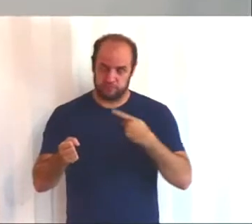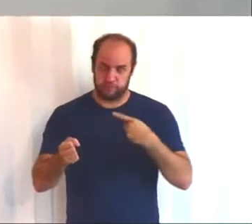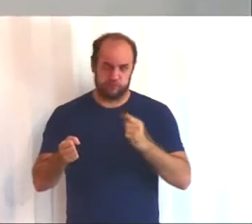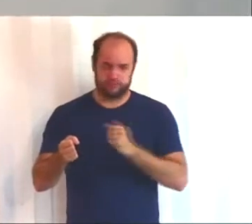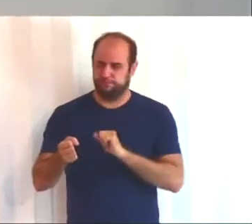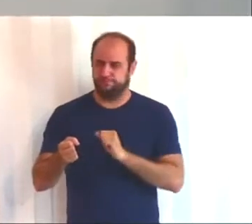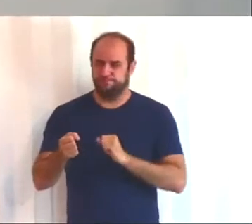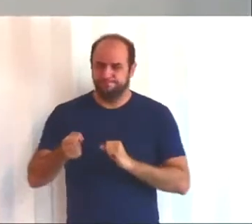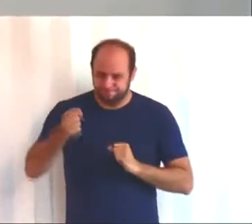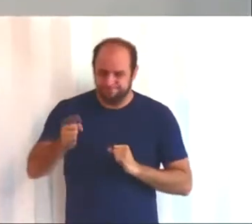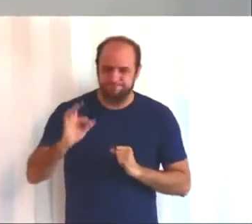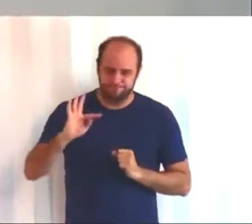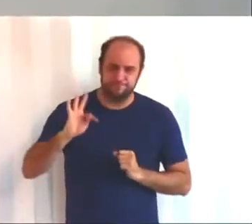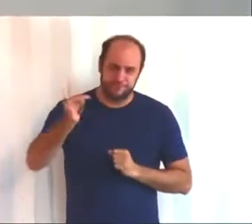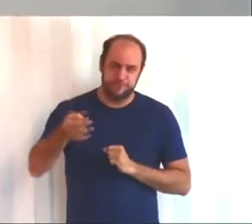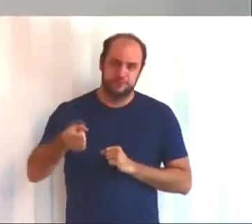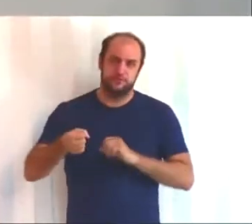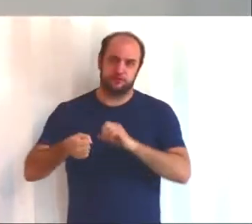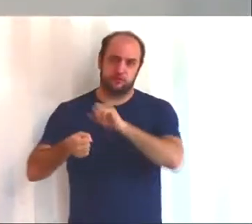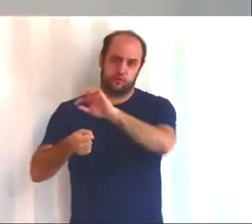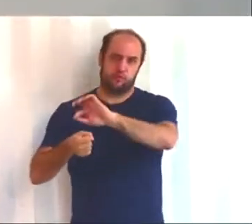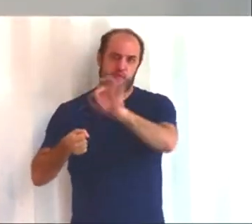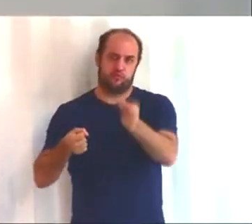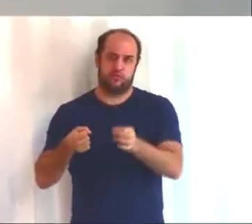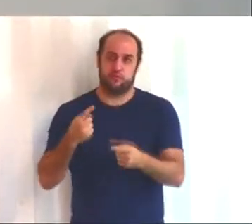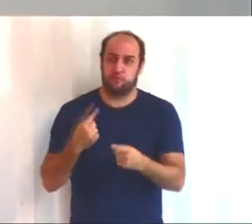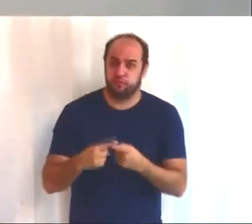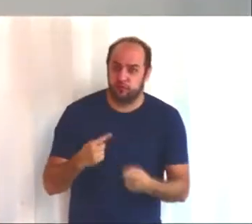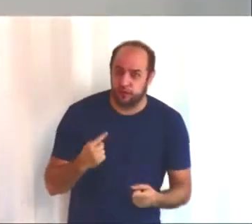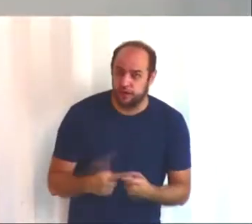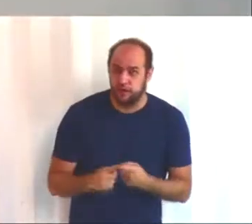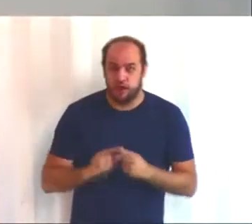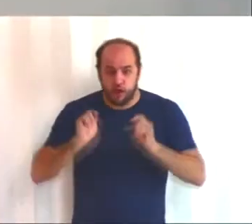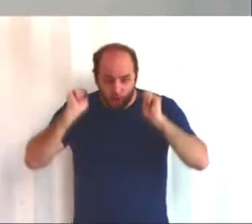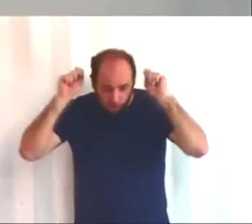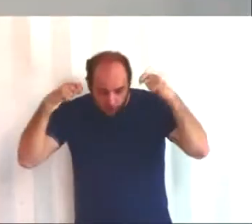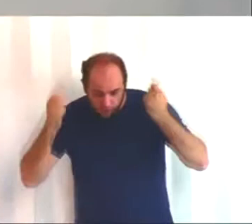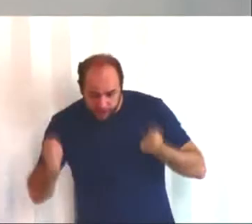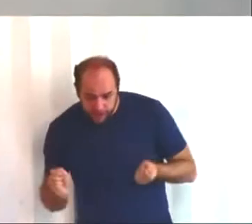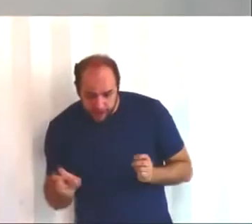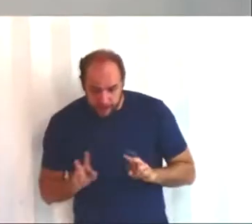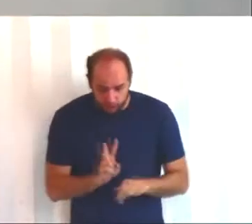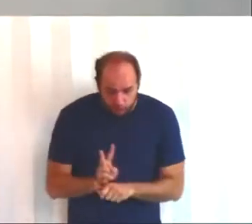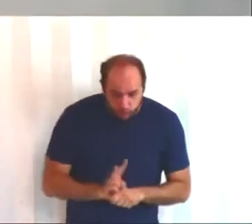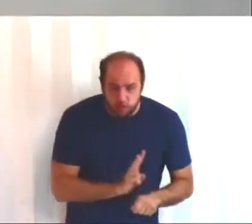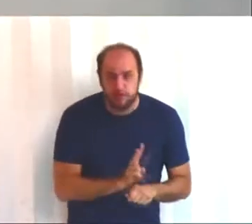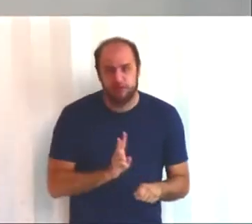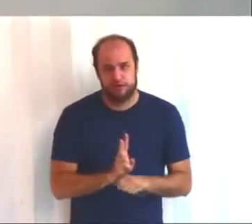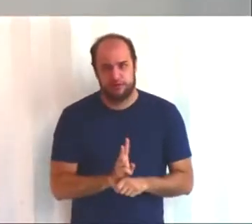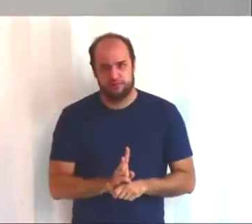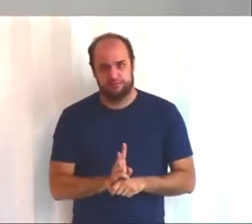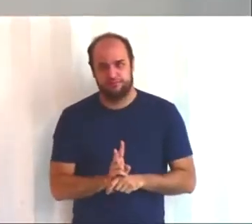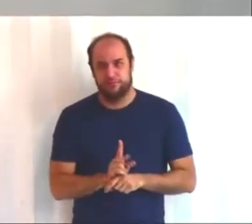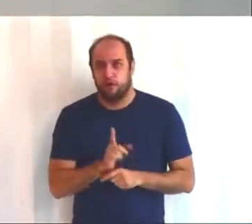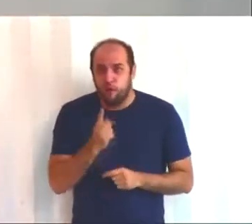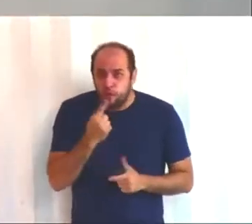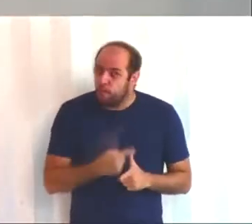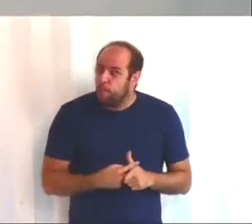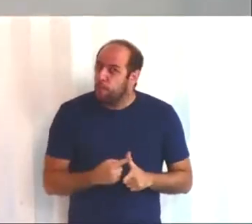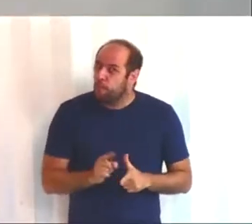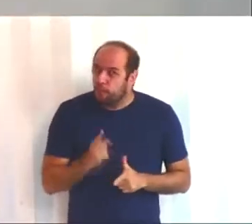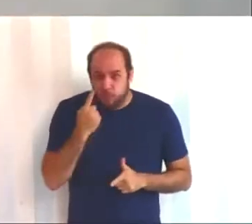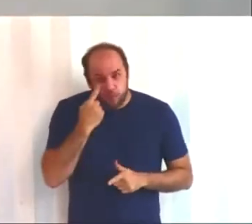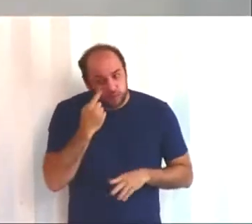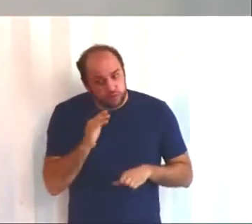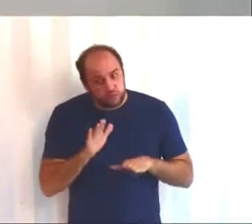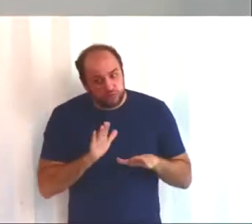porque existem riscos grandes sempre para as ovelhas e o pastor é quem pensa nisso. E um dos riscos, eu vou falar de